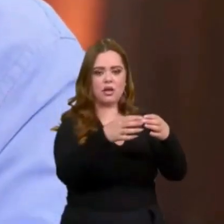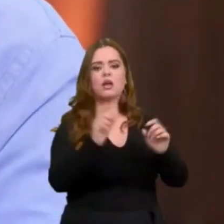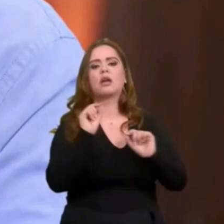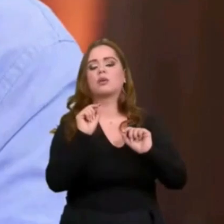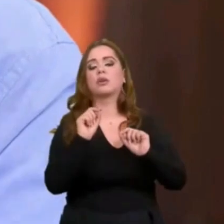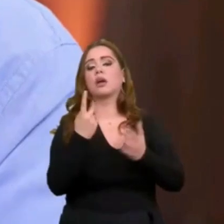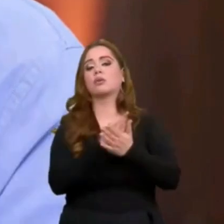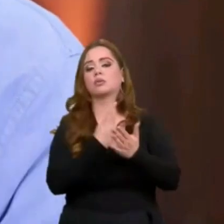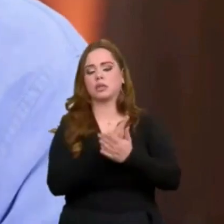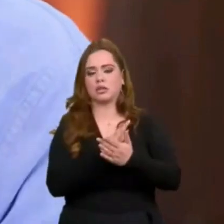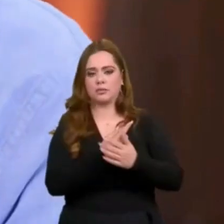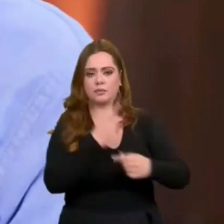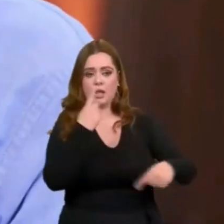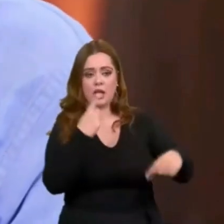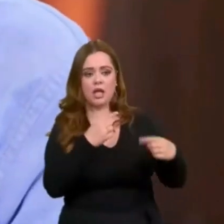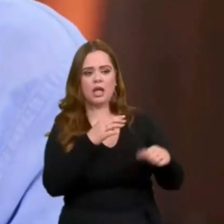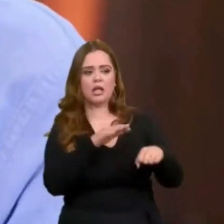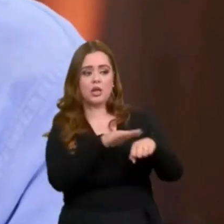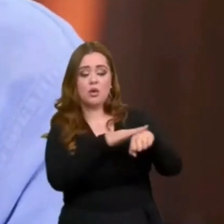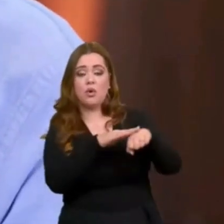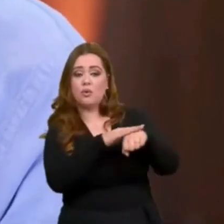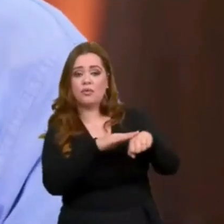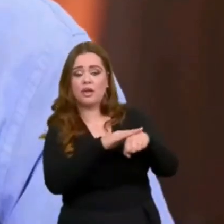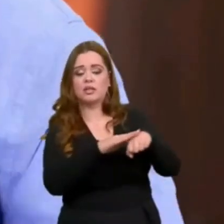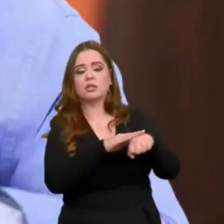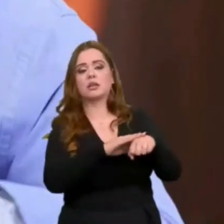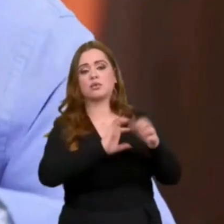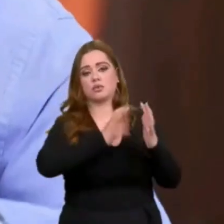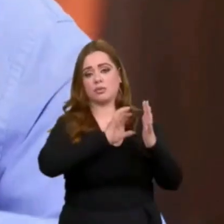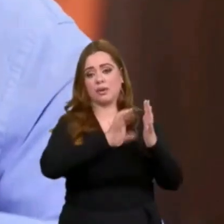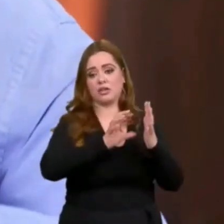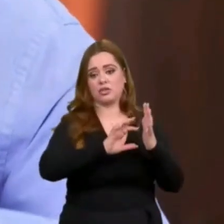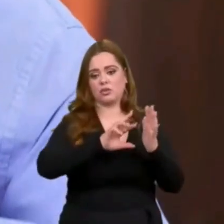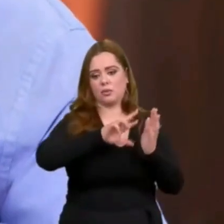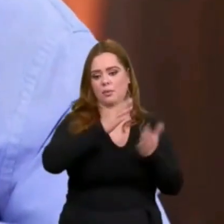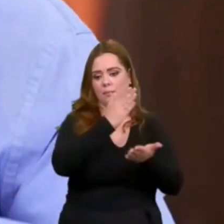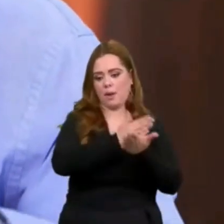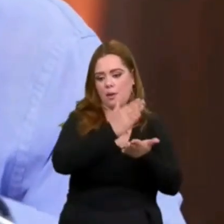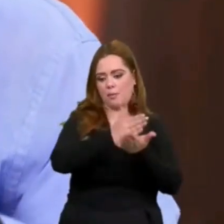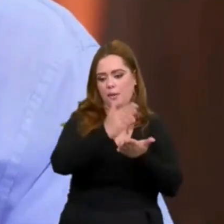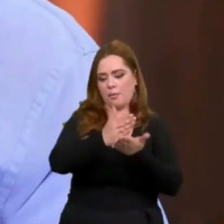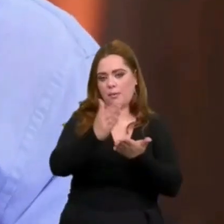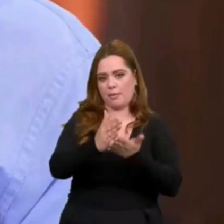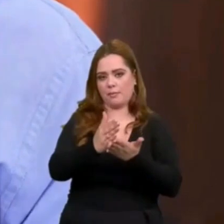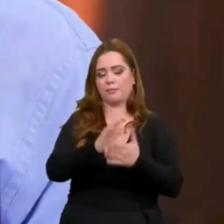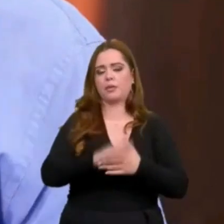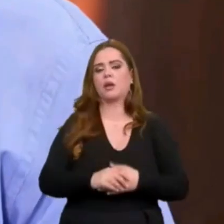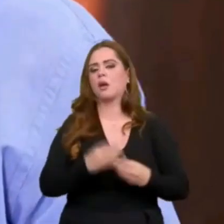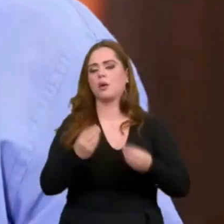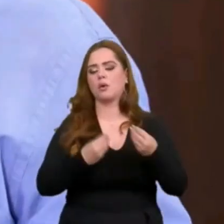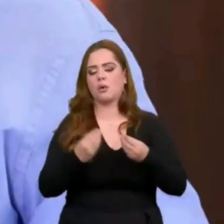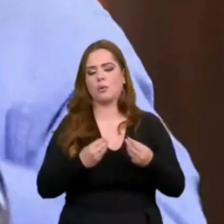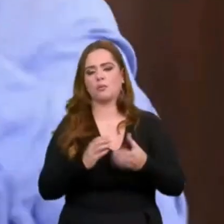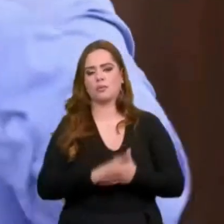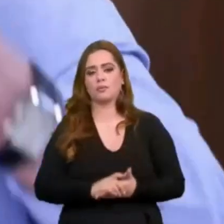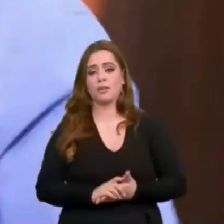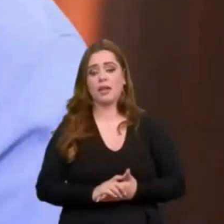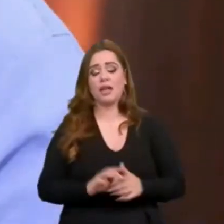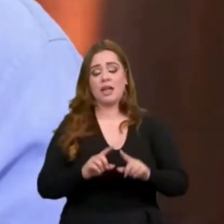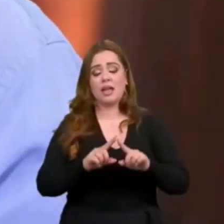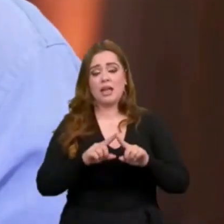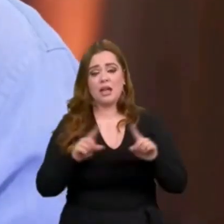posso conversar com o PP, eu posso conversar com a União Brasil, eu posso conversar com os partidos que são da base, mas eu não